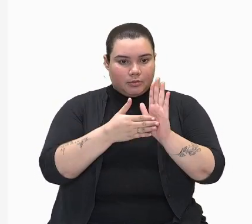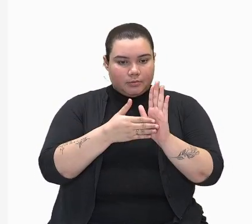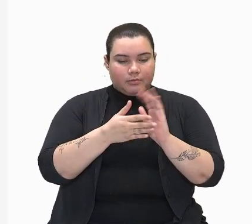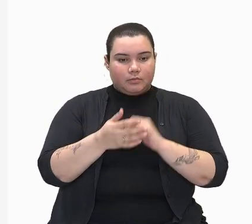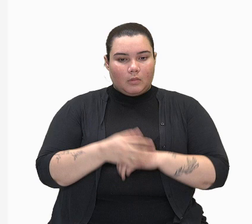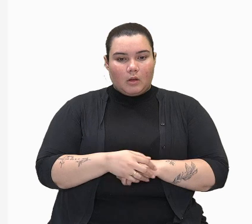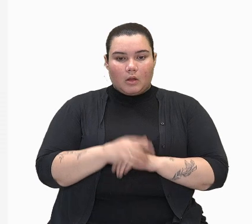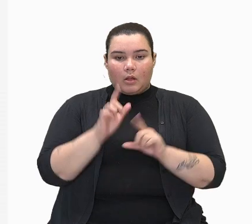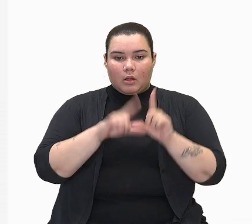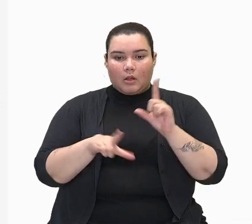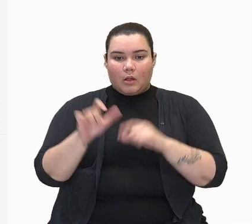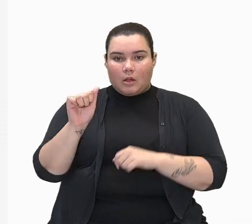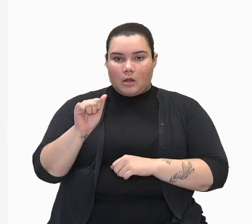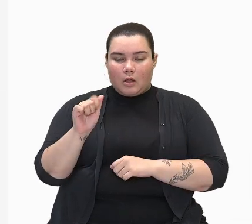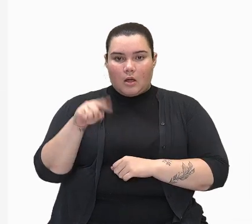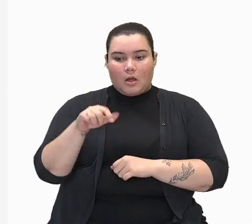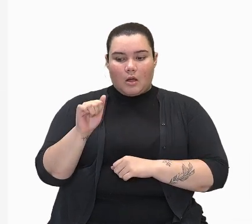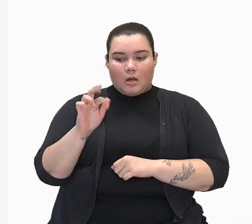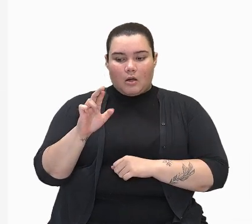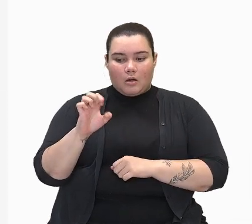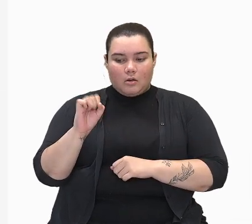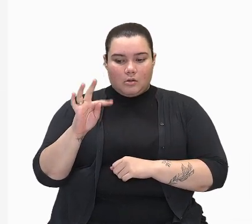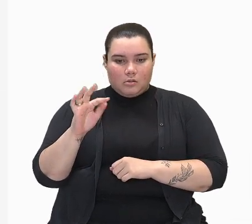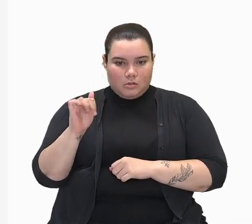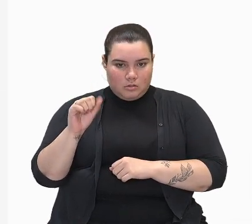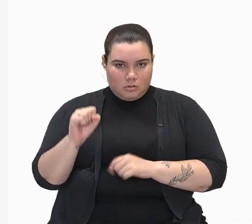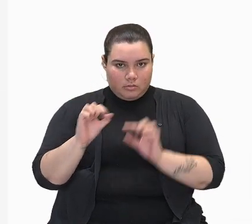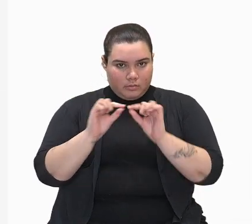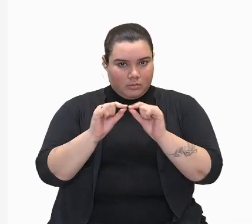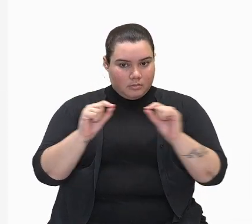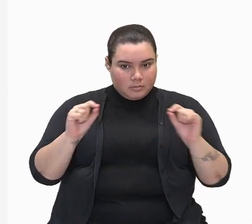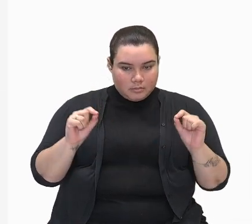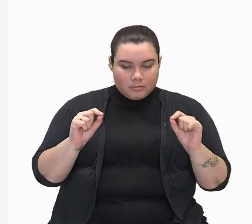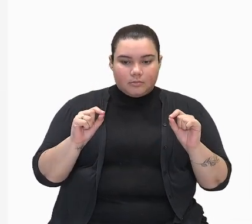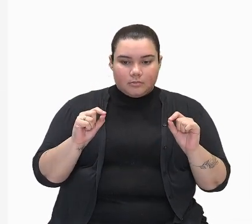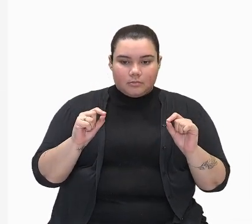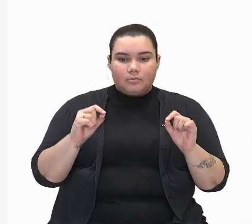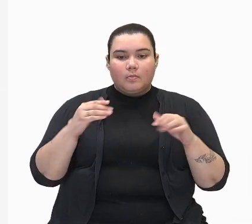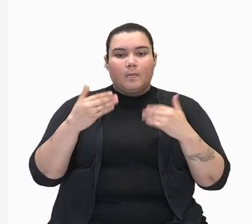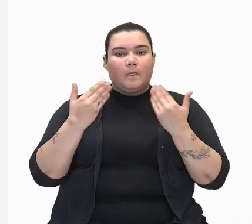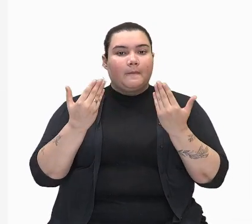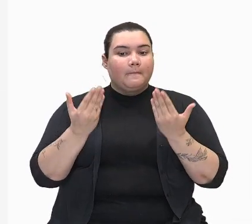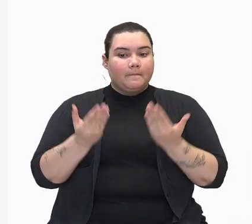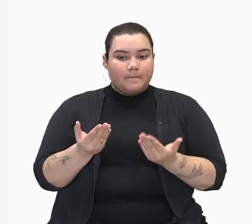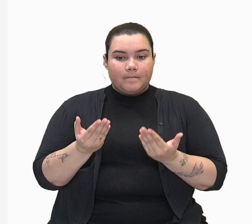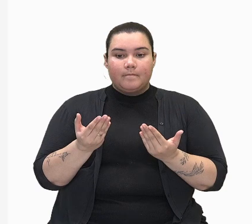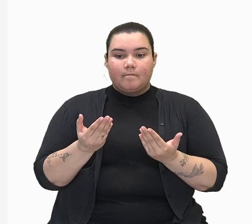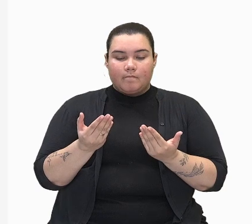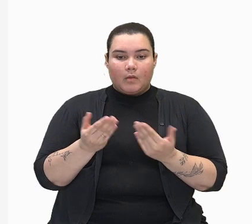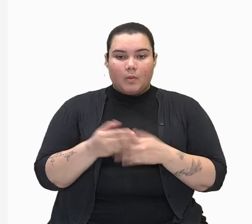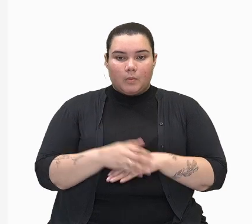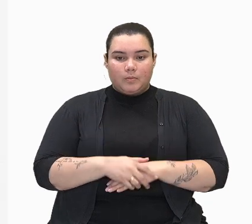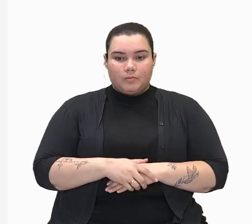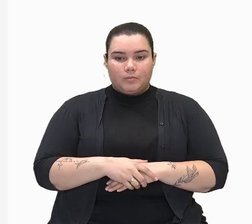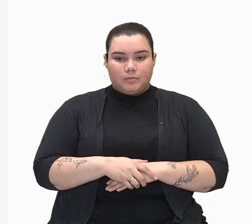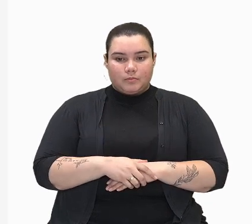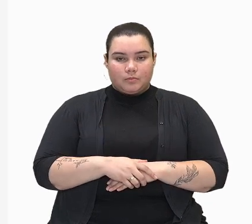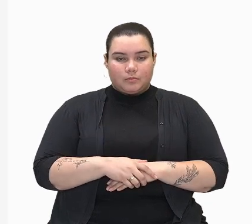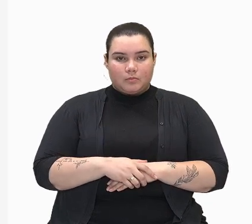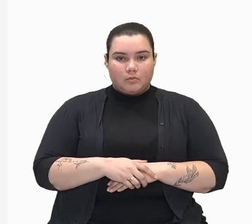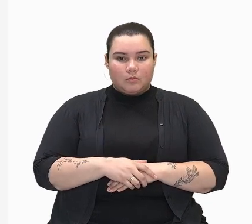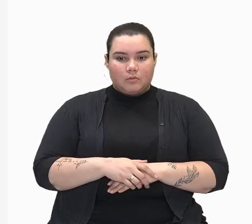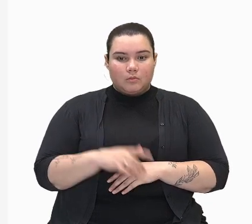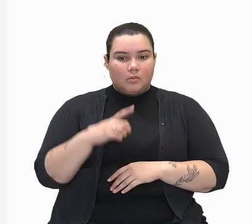o que você está vendo como A é o número de arestas, tá? Então, para